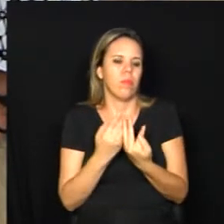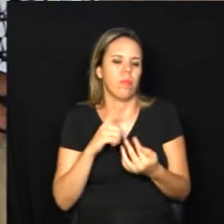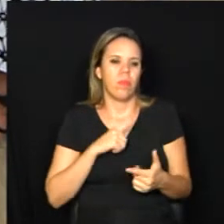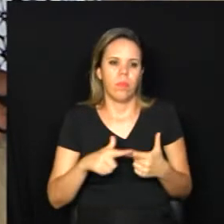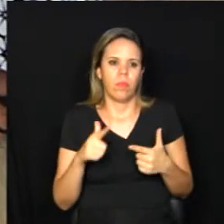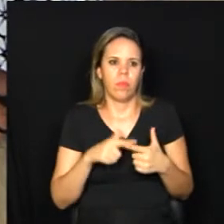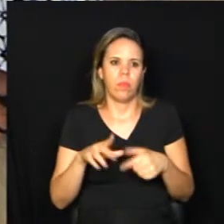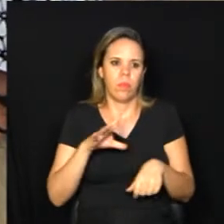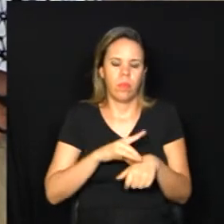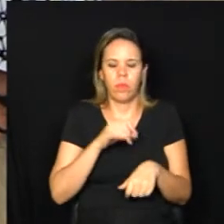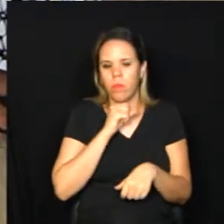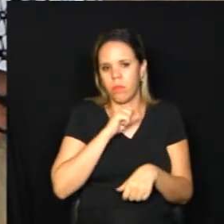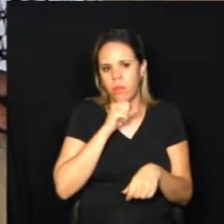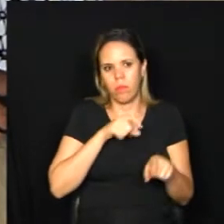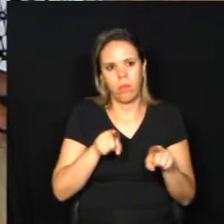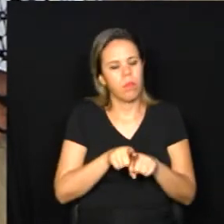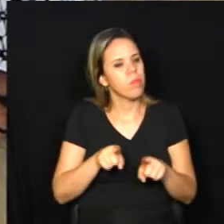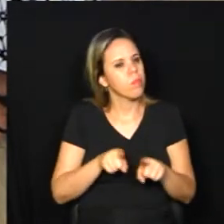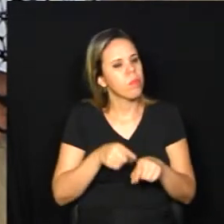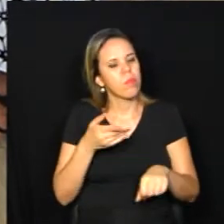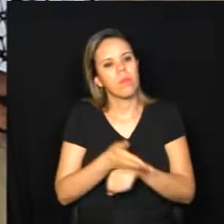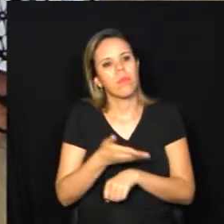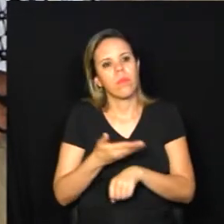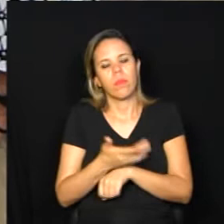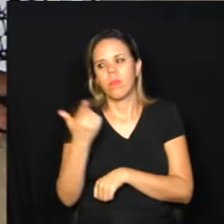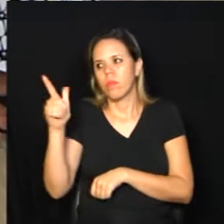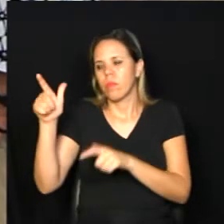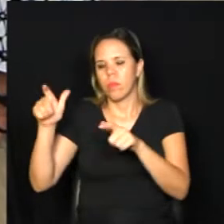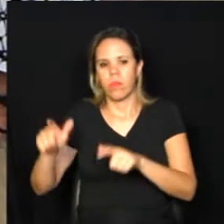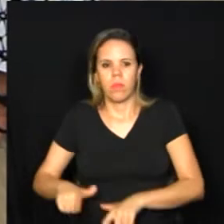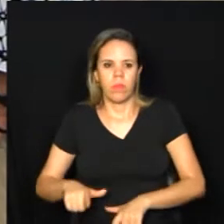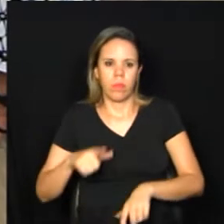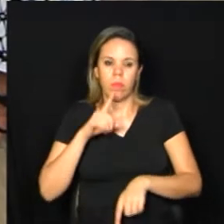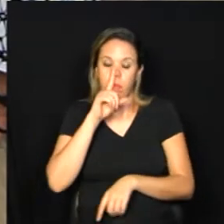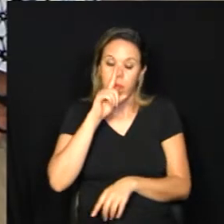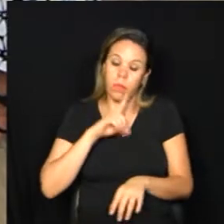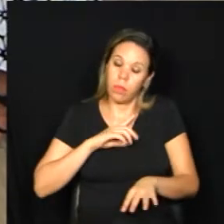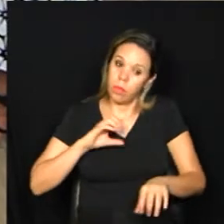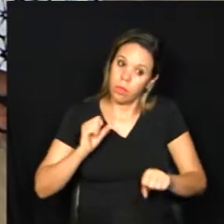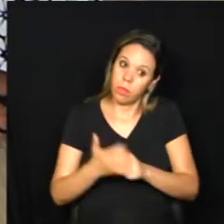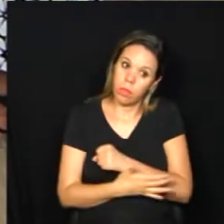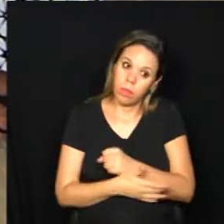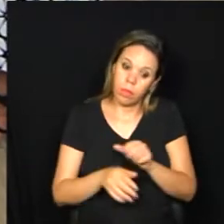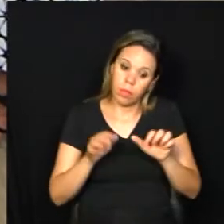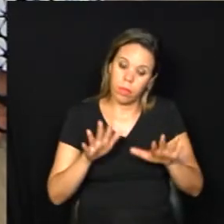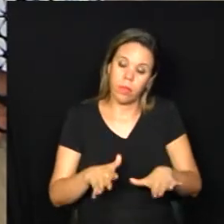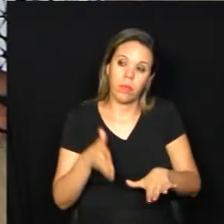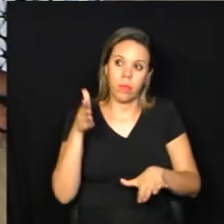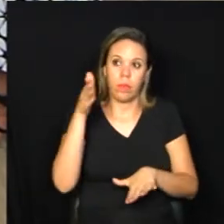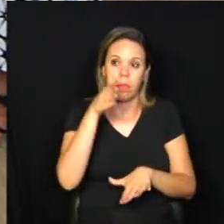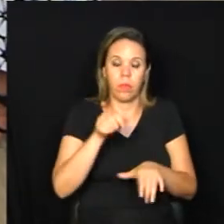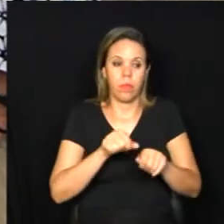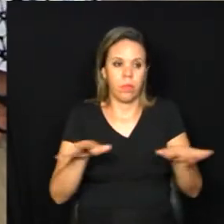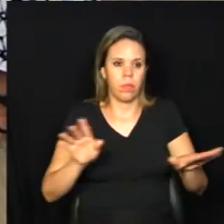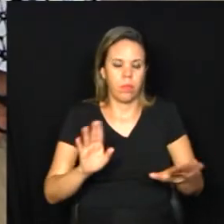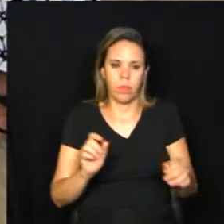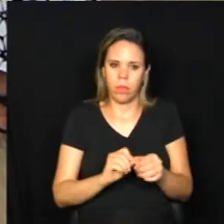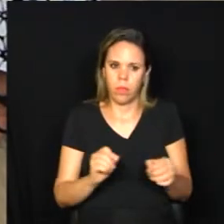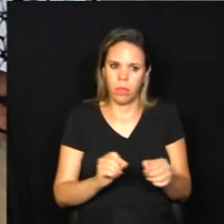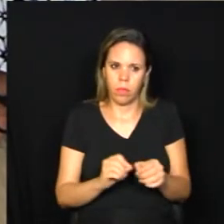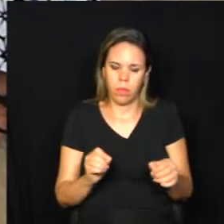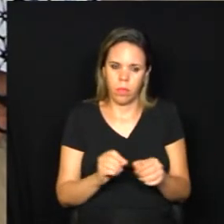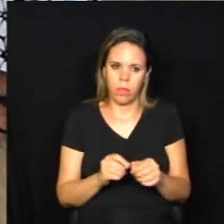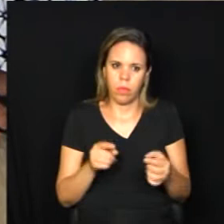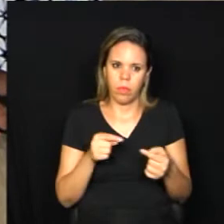com os avós, eles continuam frequentando outros ambientes, então, para que esse vírus não fique circulando, então, que seja feito de